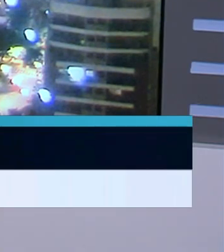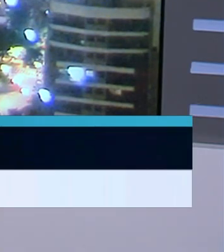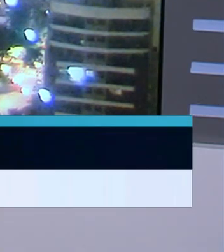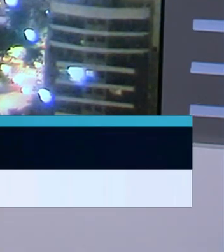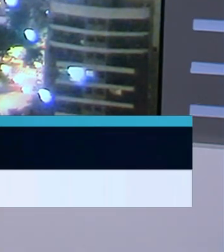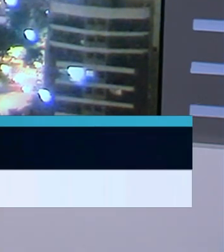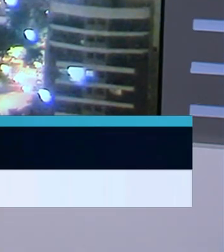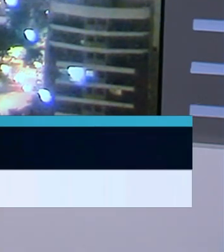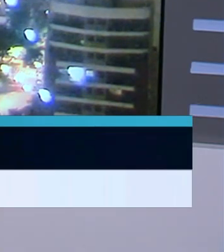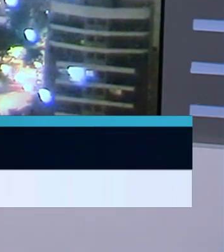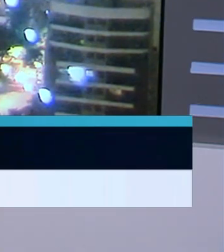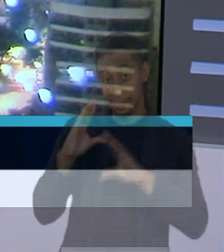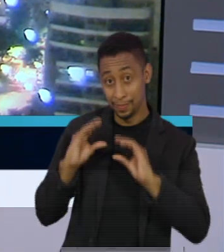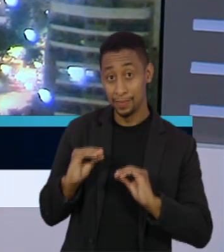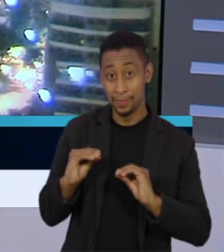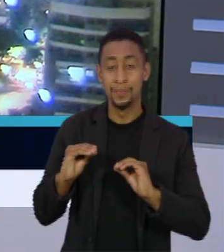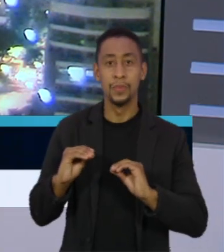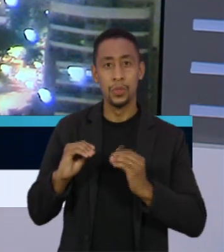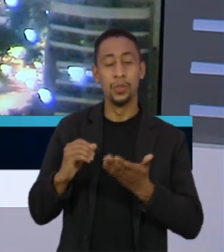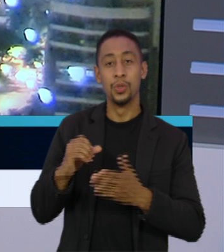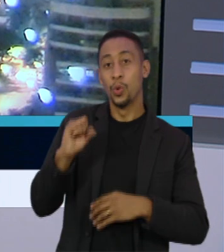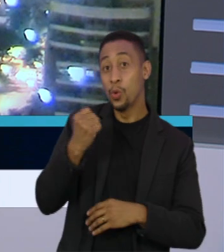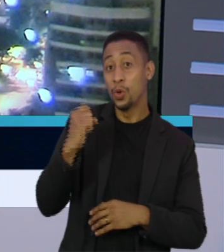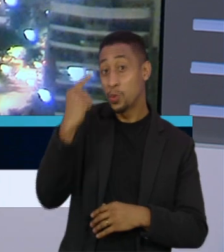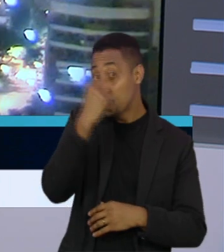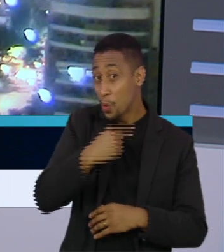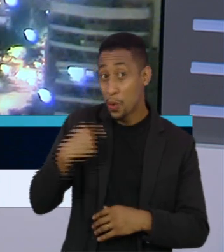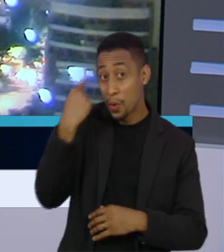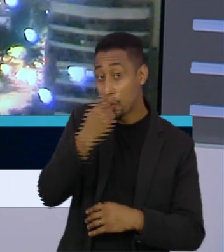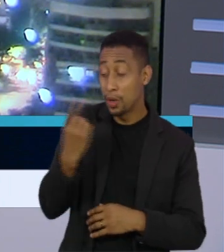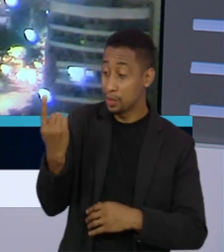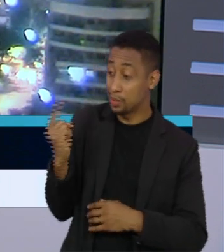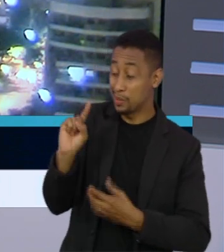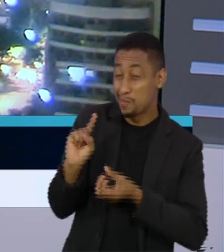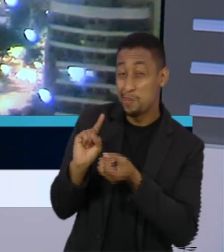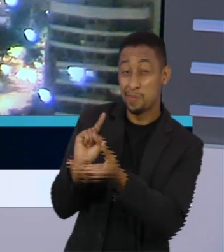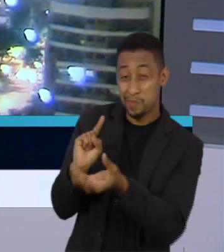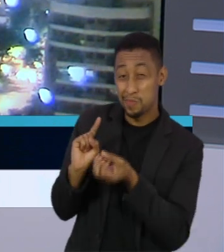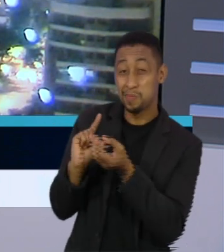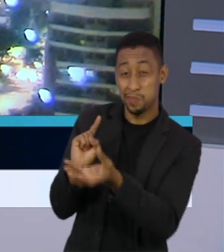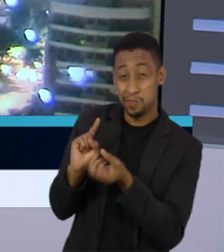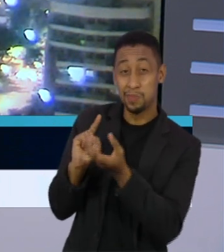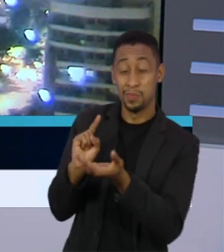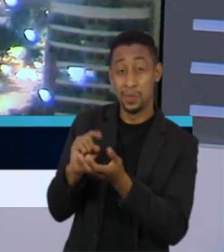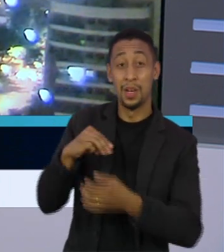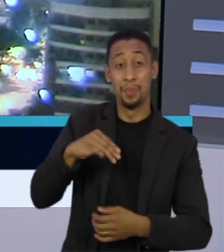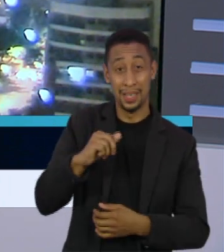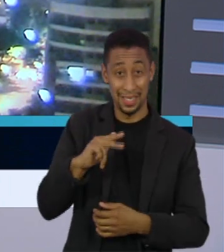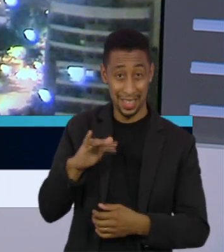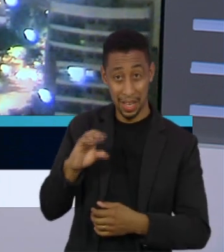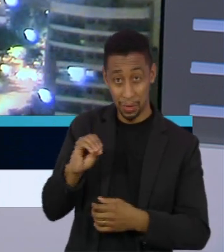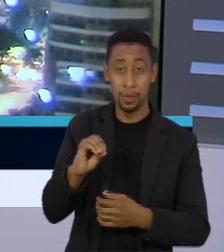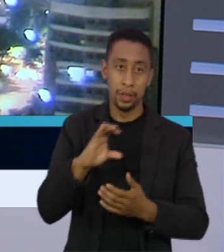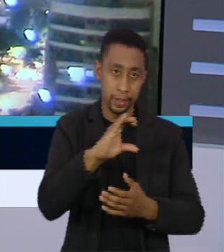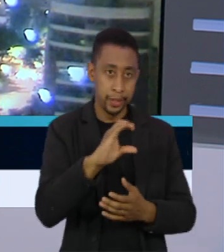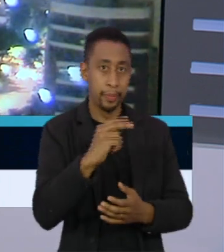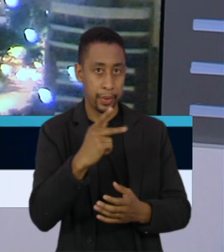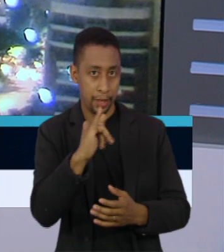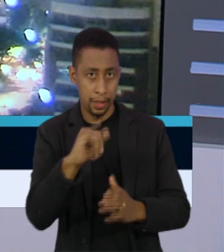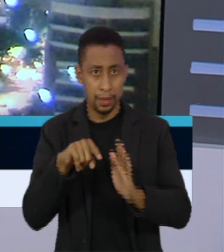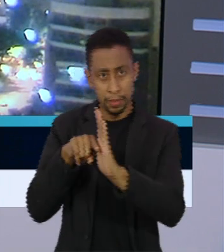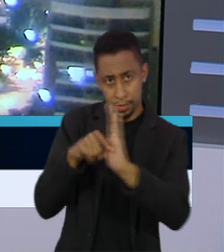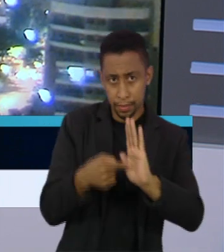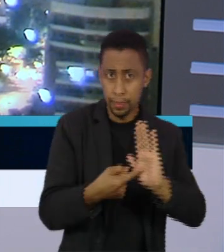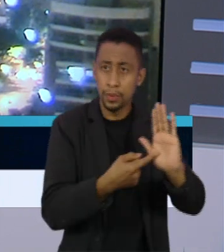boa noite. Durou 9 horas o depoimento do ministro da Saúde, Marcelo Queiroga, à CPI da pandemia no Senado. Durante o interrogatório, houve